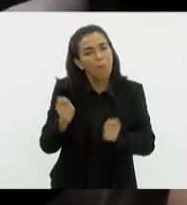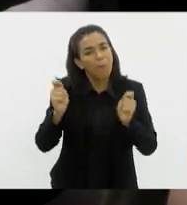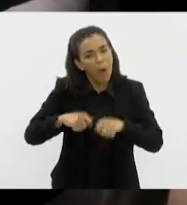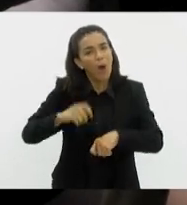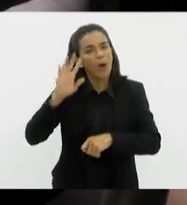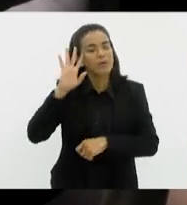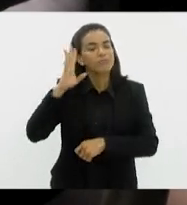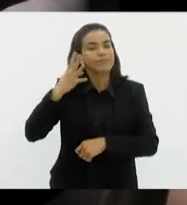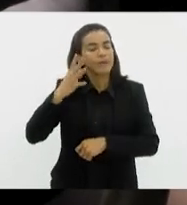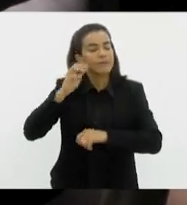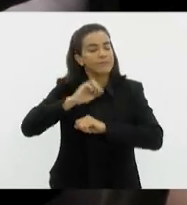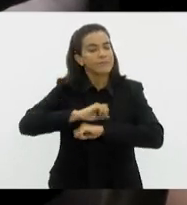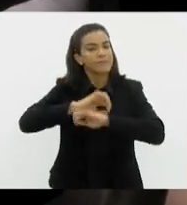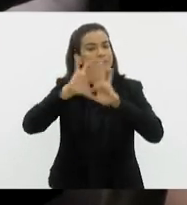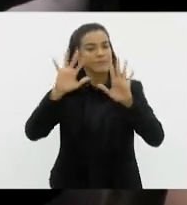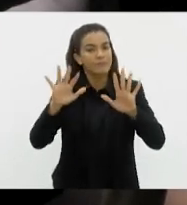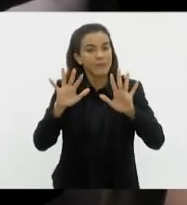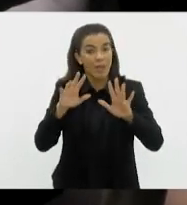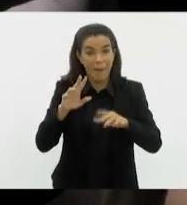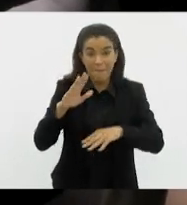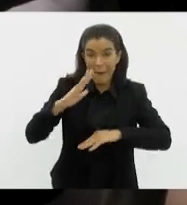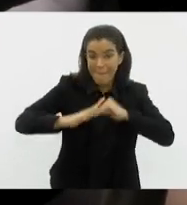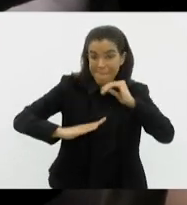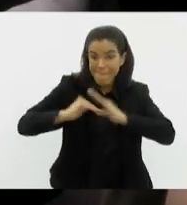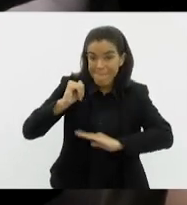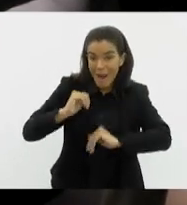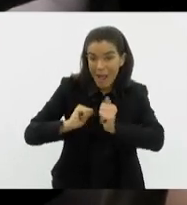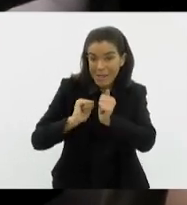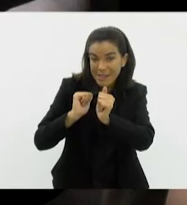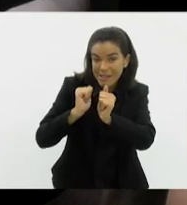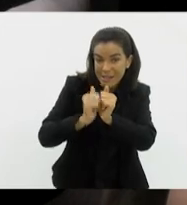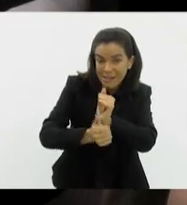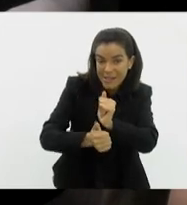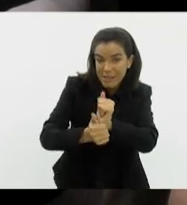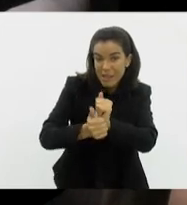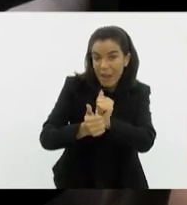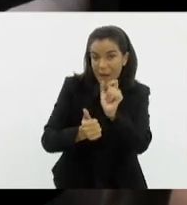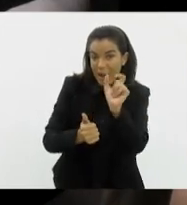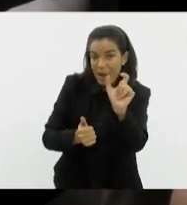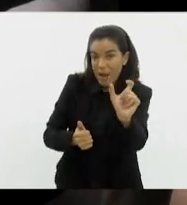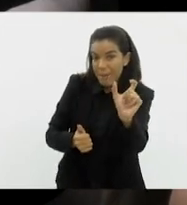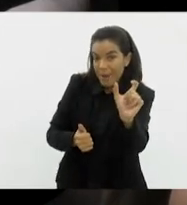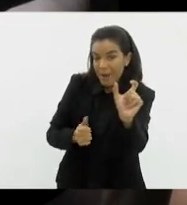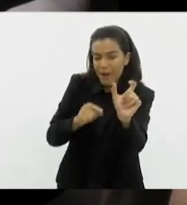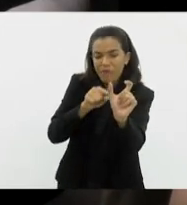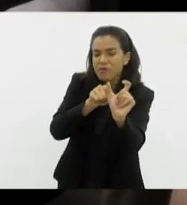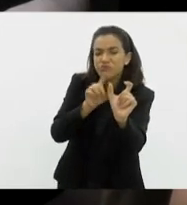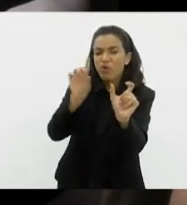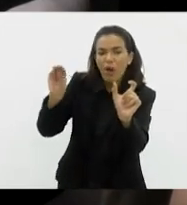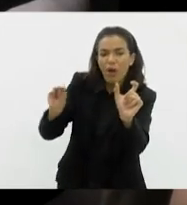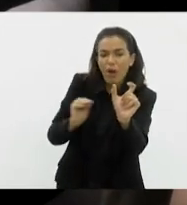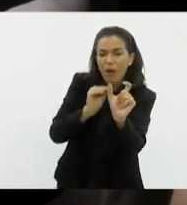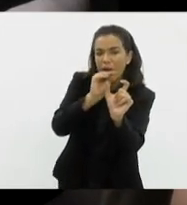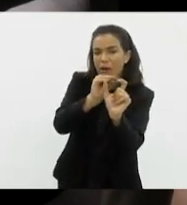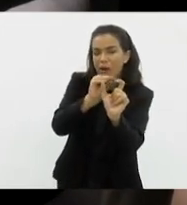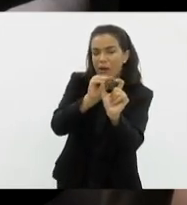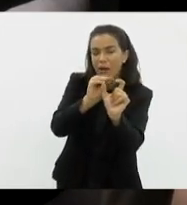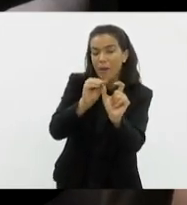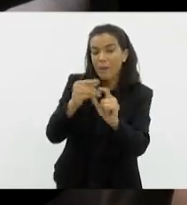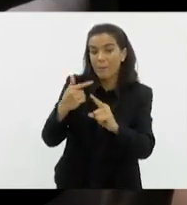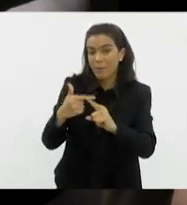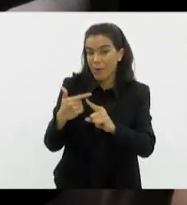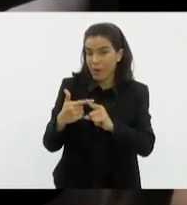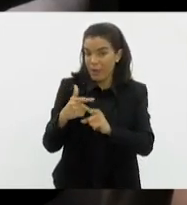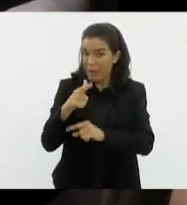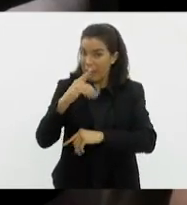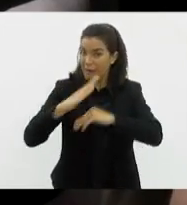Se de fato for realmente para a prática esportiva, se essa for uma denominação, um nome que foi colocado, porque assim é